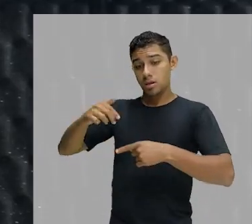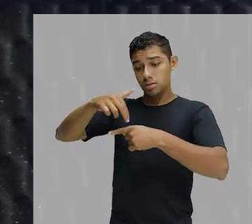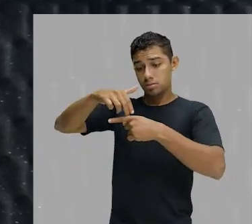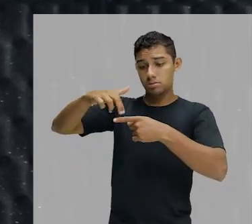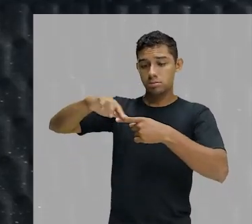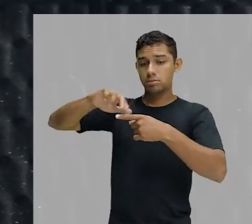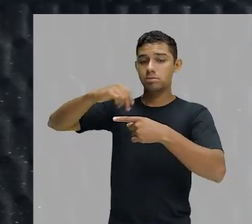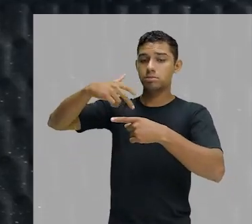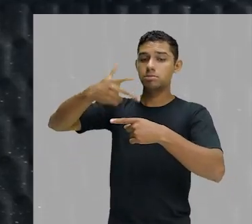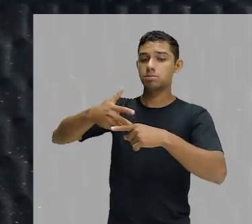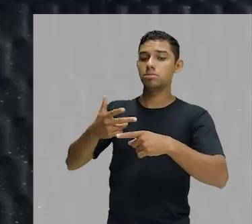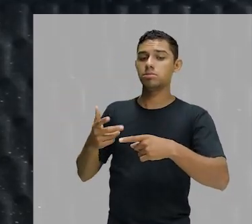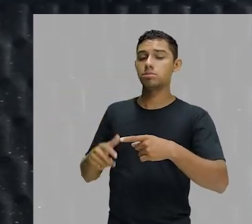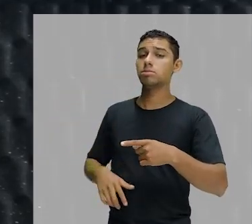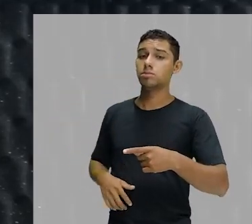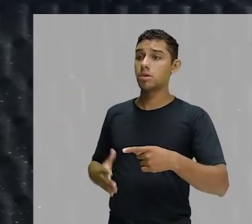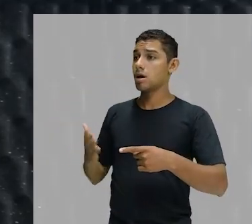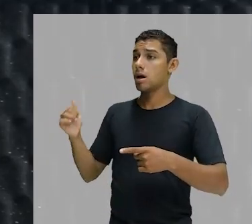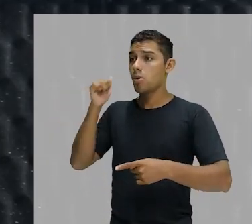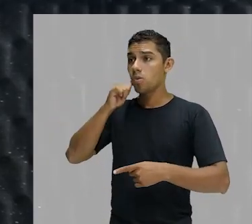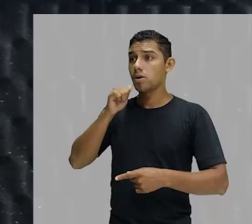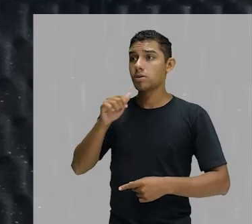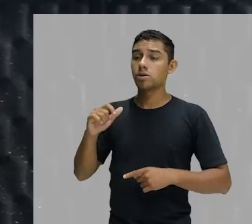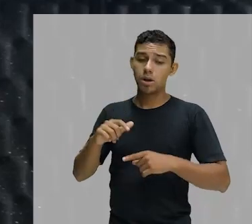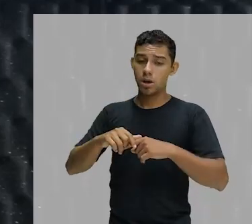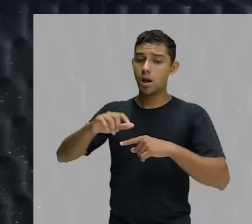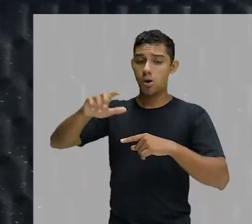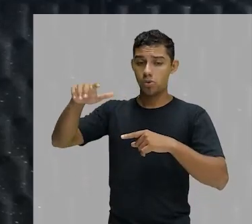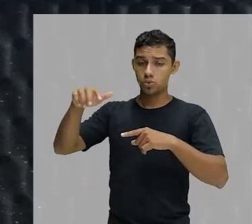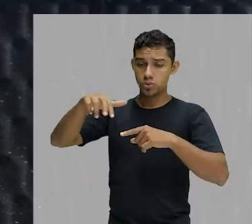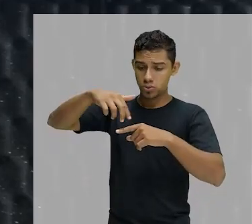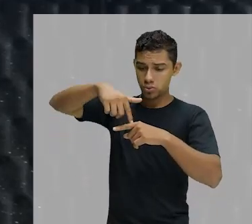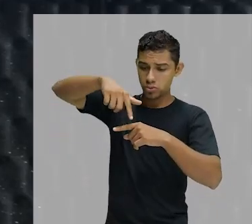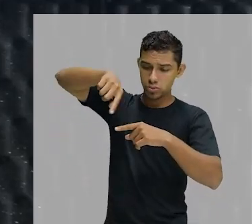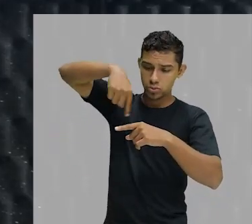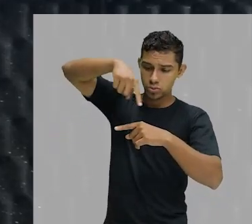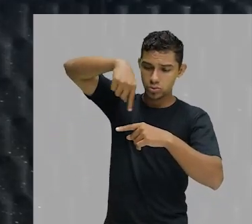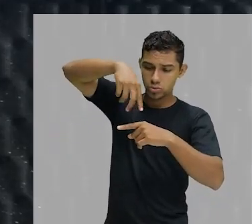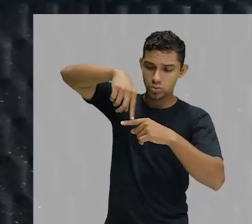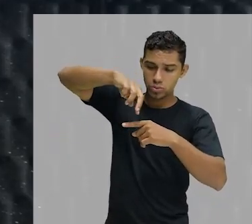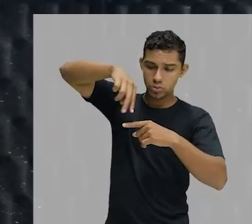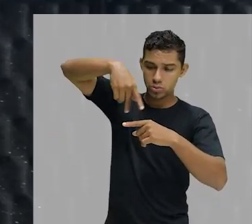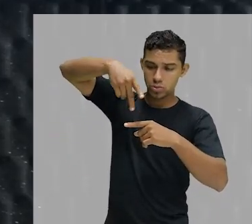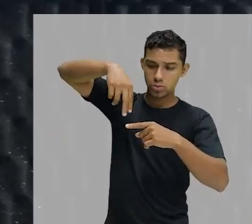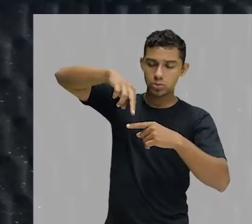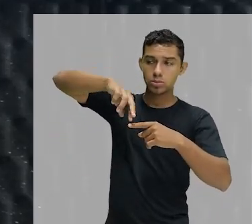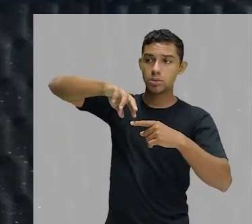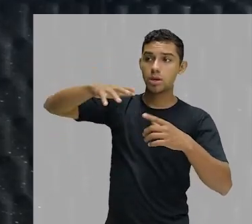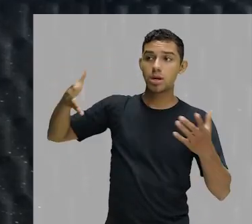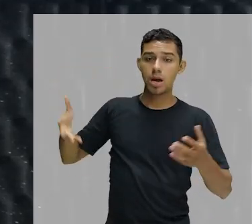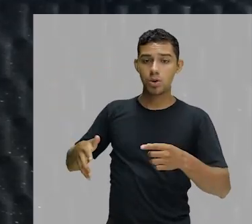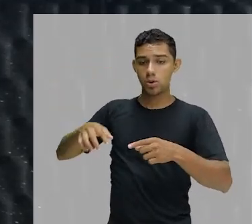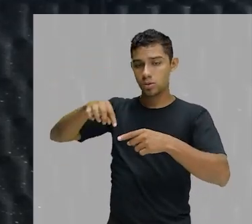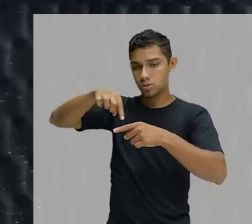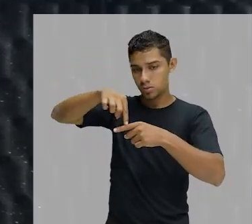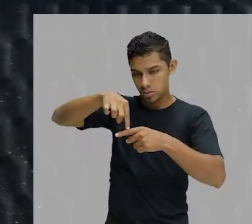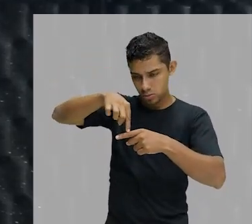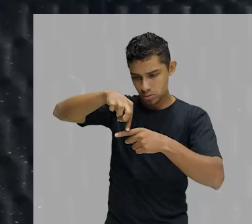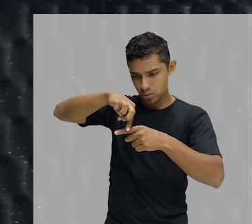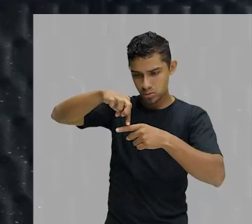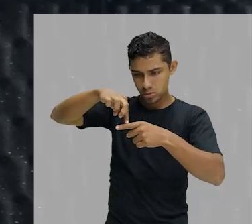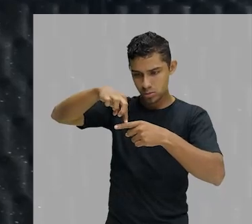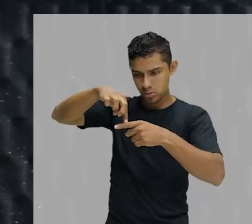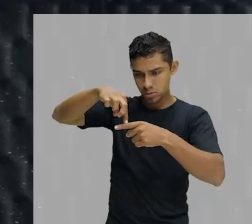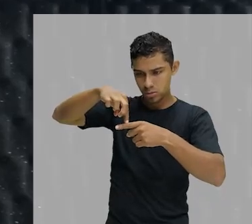acabou de, vamos imaginar que ela realizou alguns rodopios aqui, nessa trave. E ela acaba o quê?